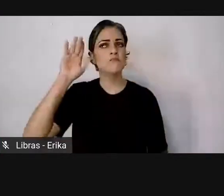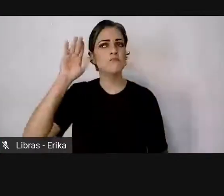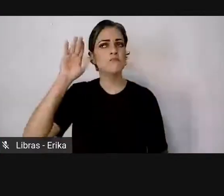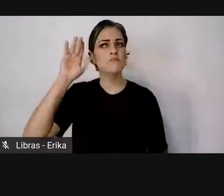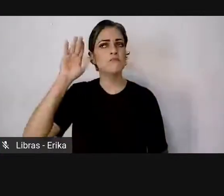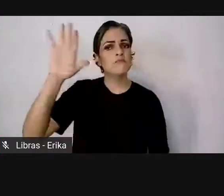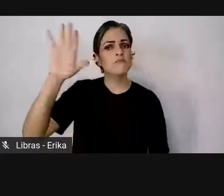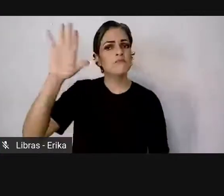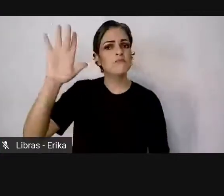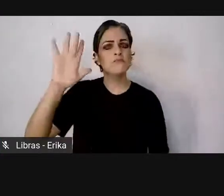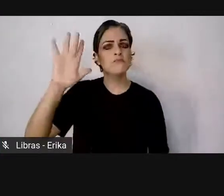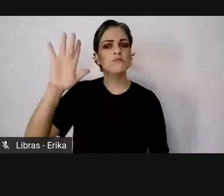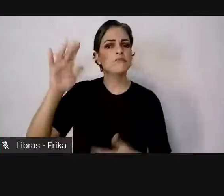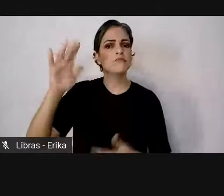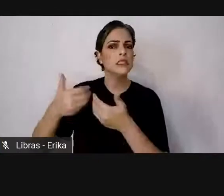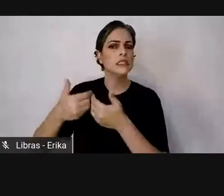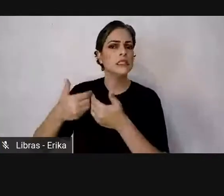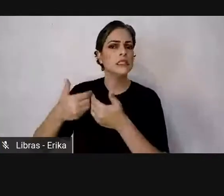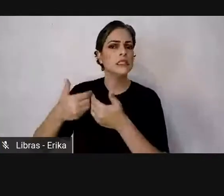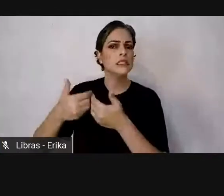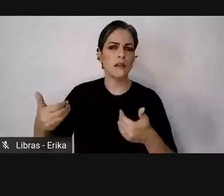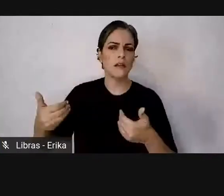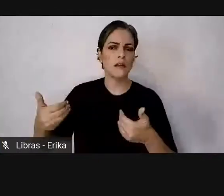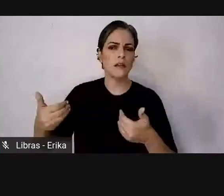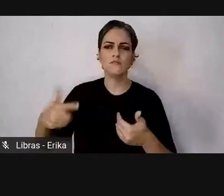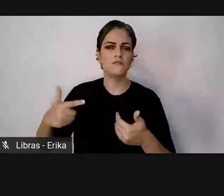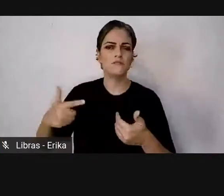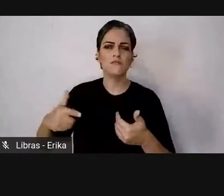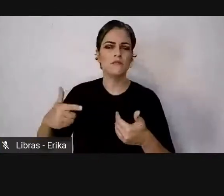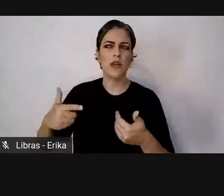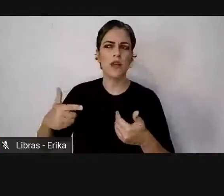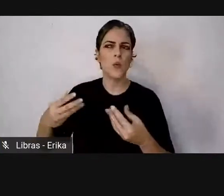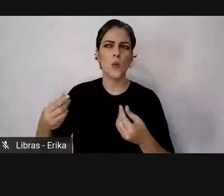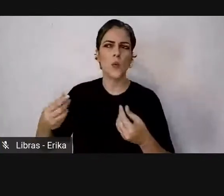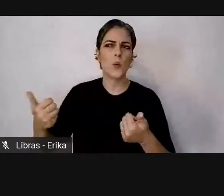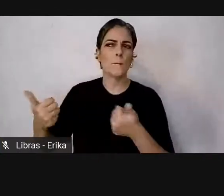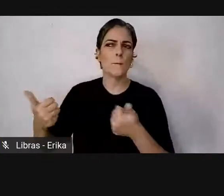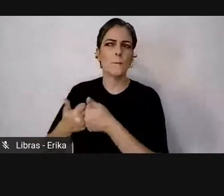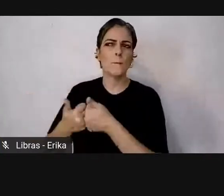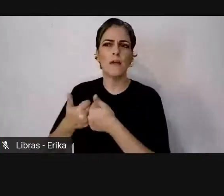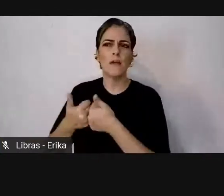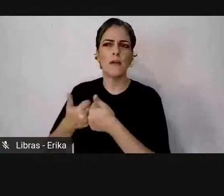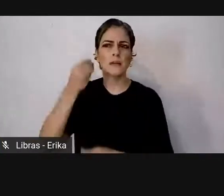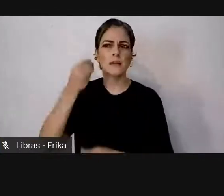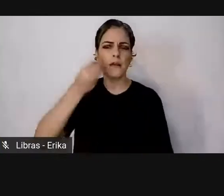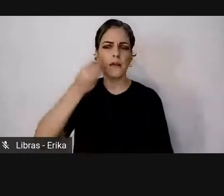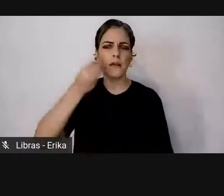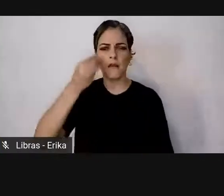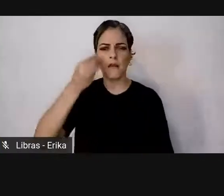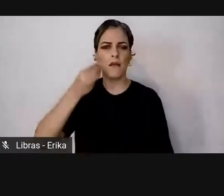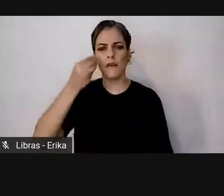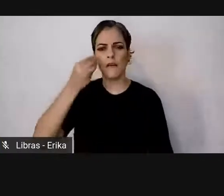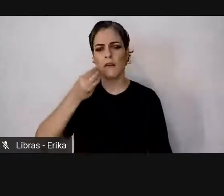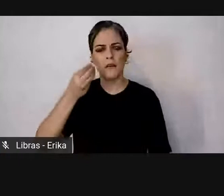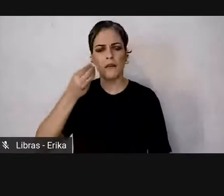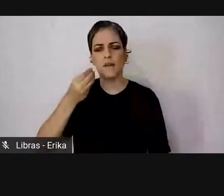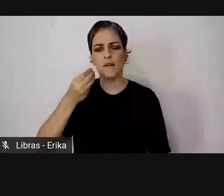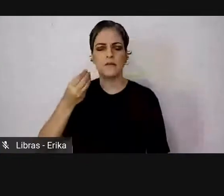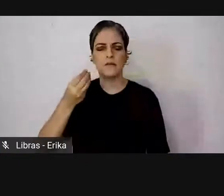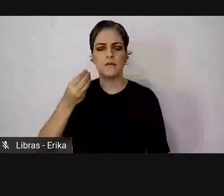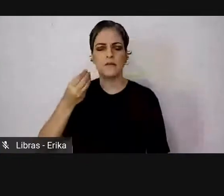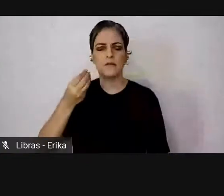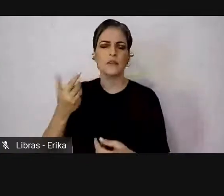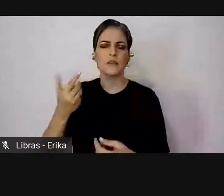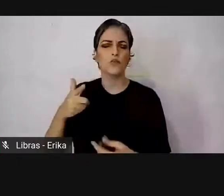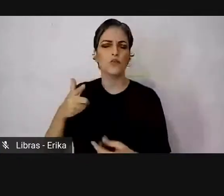tão perto da tua vivência, do teu objeto de pesquisa, digamos assim, o CEFOR, ele te dá essa